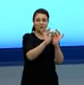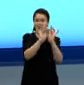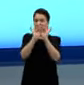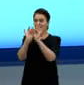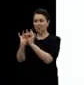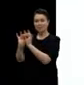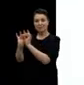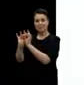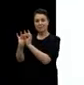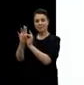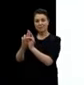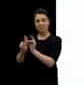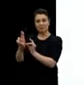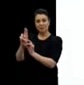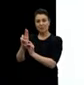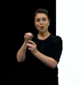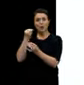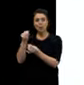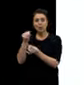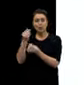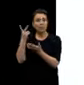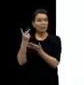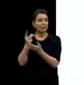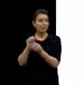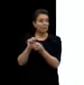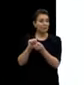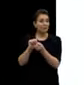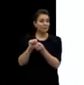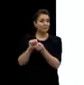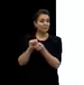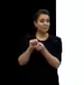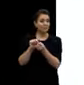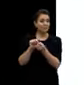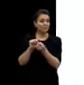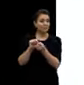Já vamos ver como isso acontece. Então,